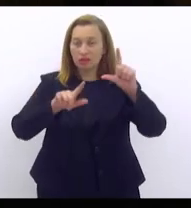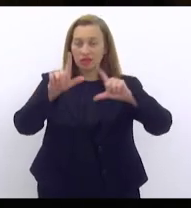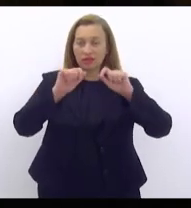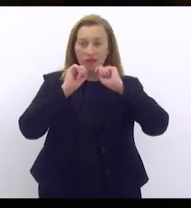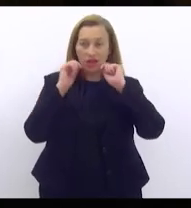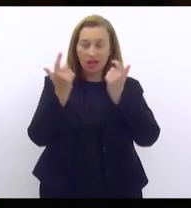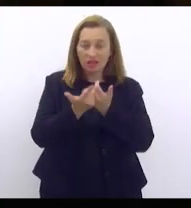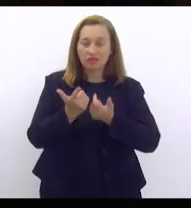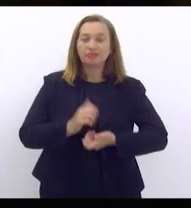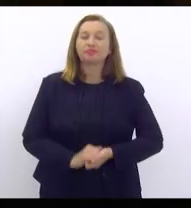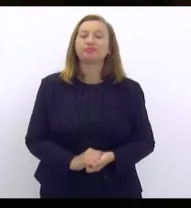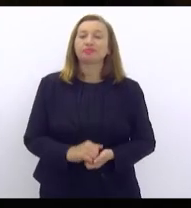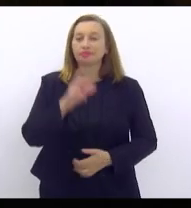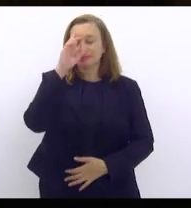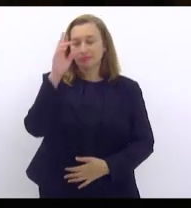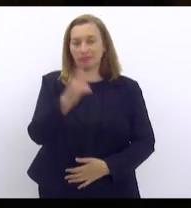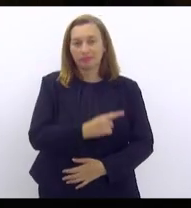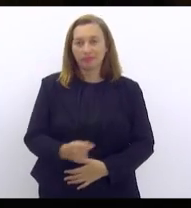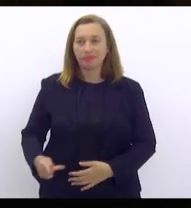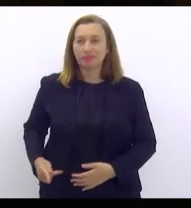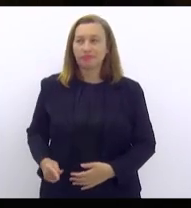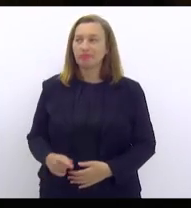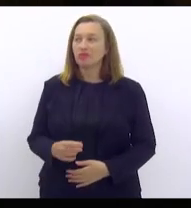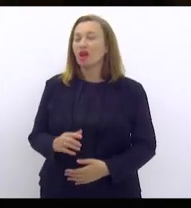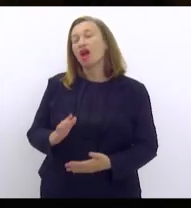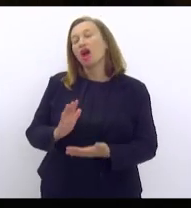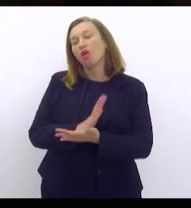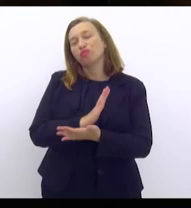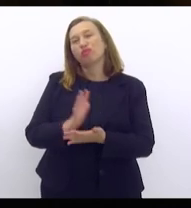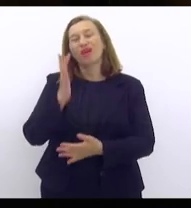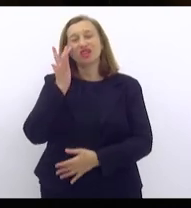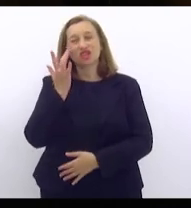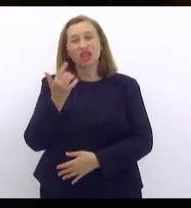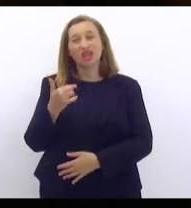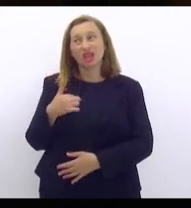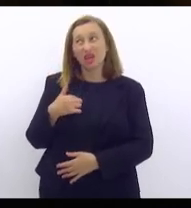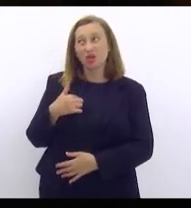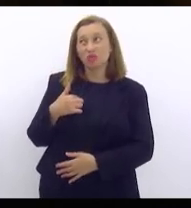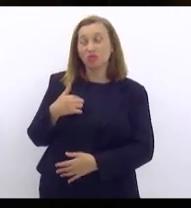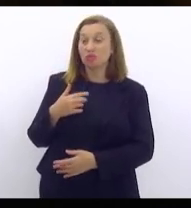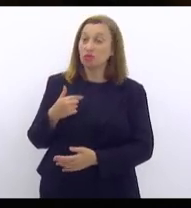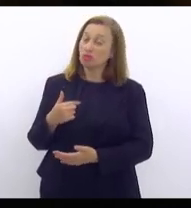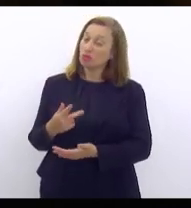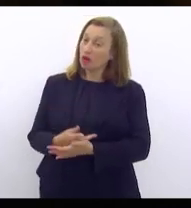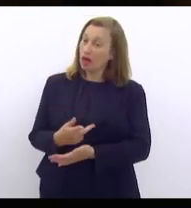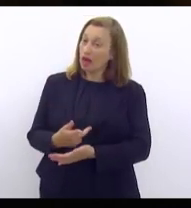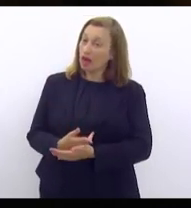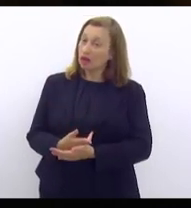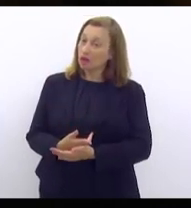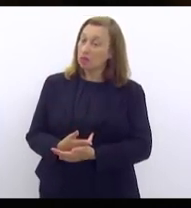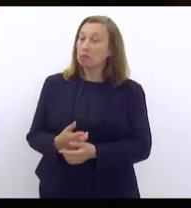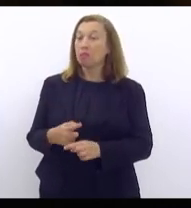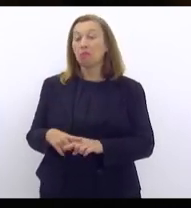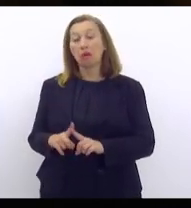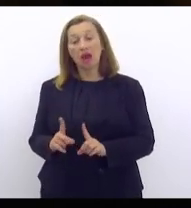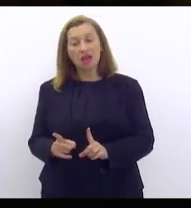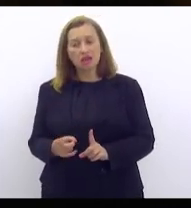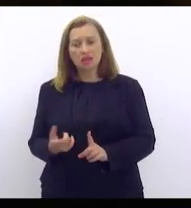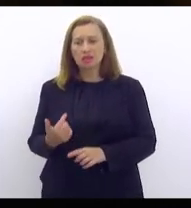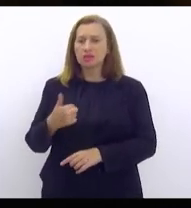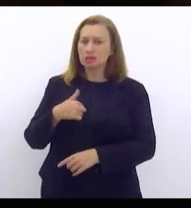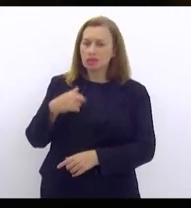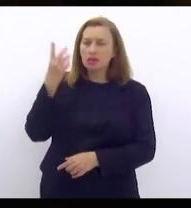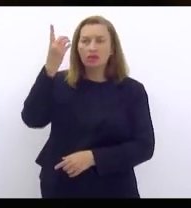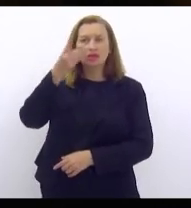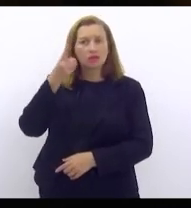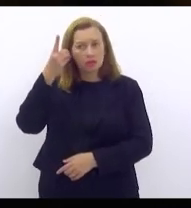Alerj. Presidente, muitos vão achar que eu estou sendo redundante, mas tanto eu quanto o deputado